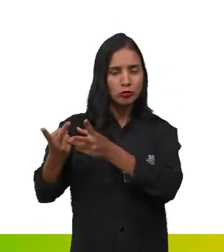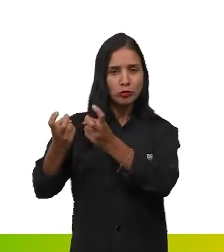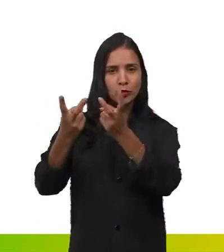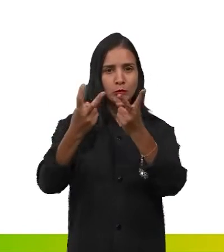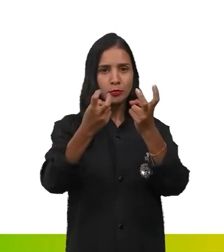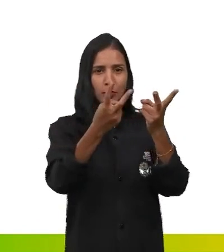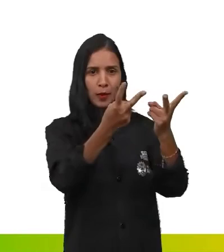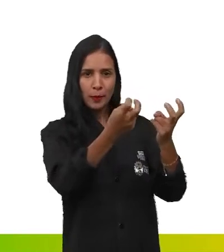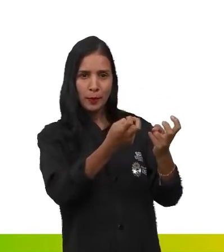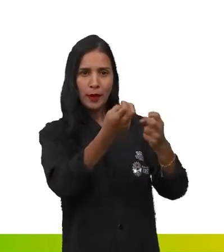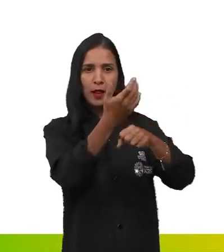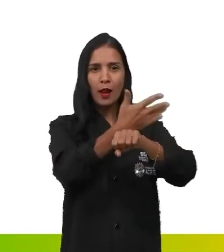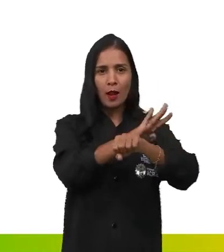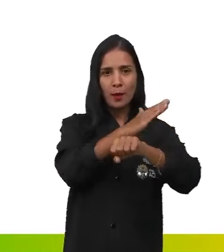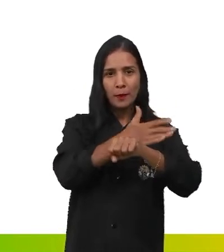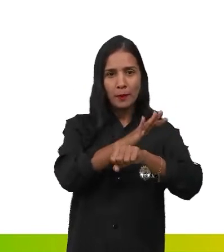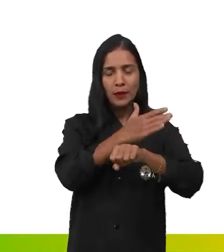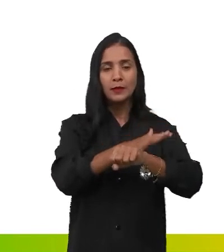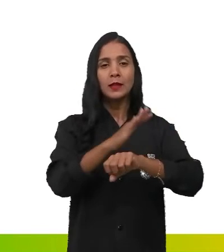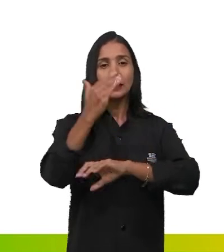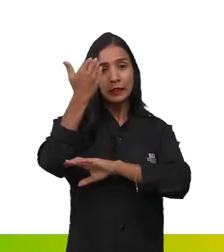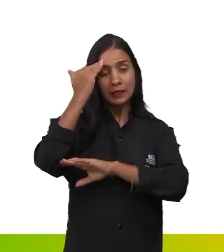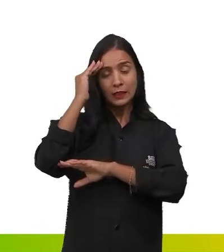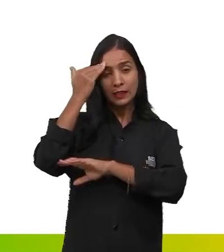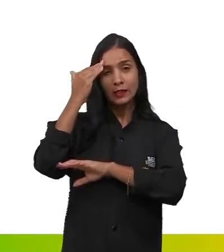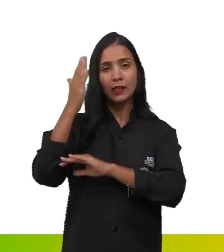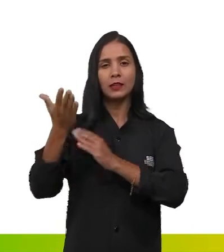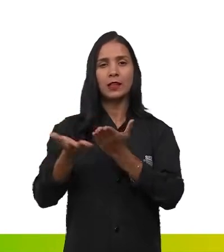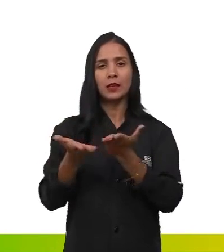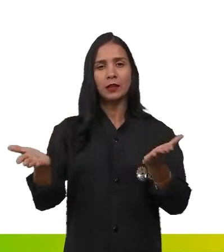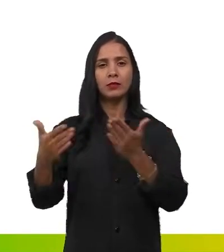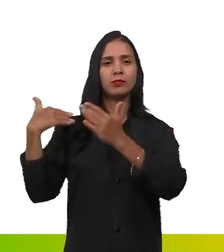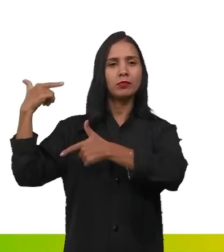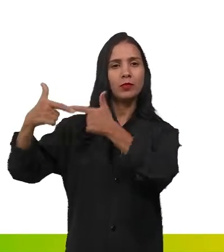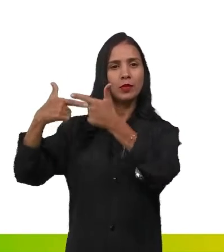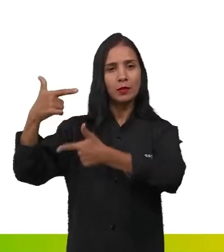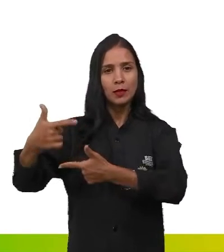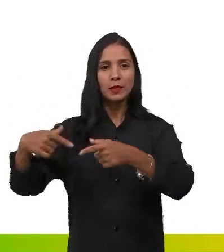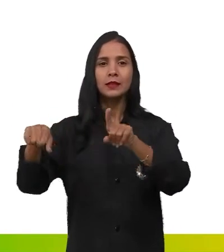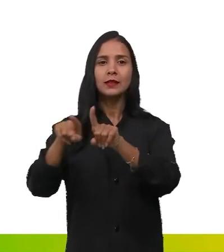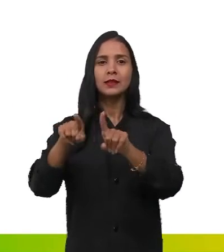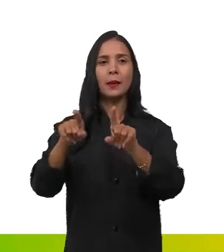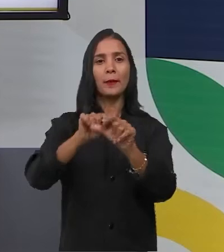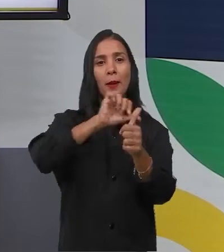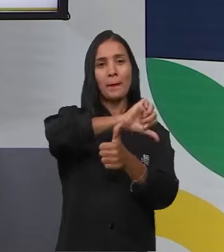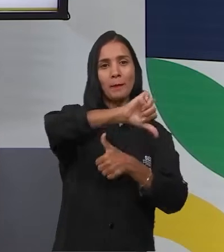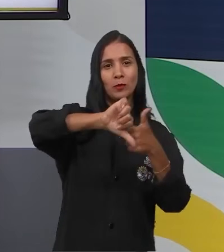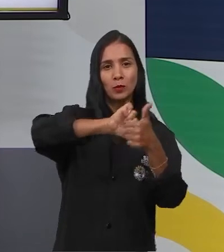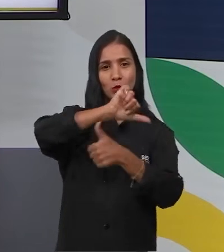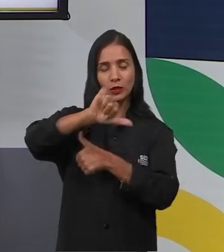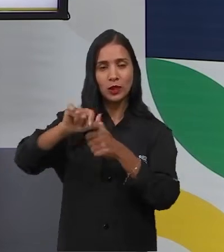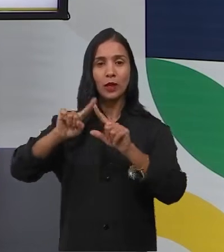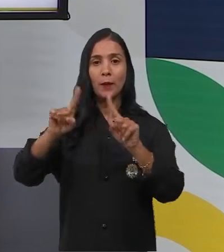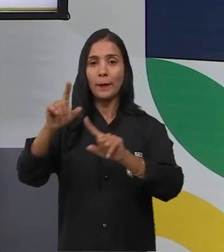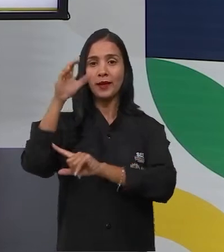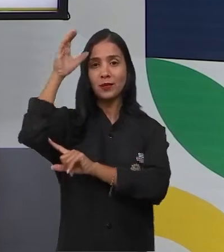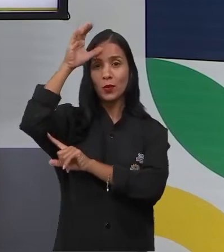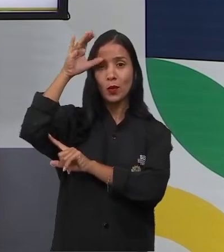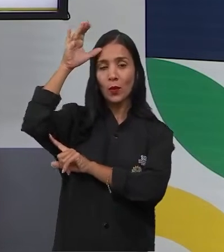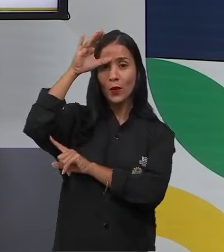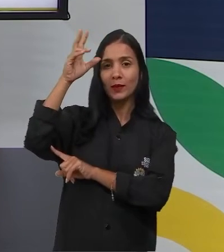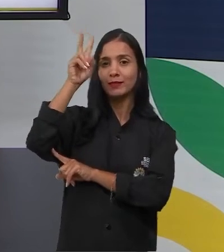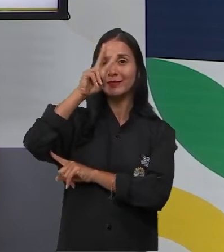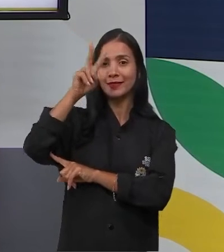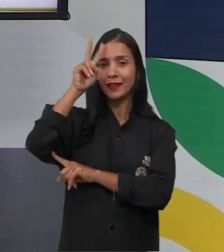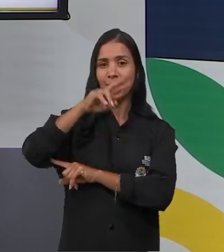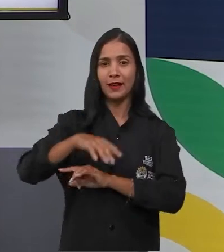e recriando-as de modo criativo, com respeito e consciência histórica. Ou seja, vamos